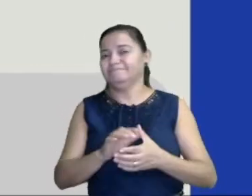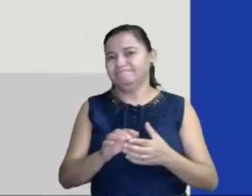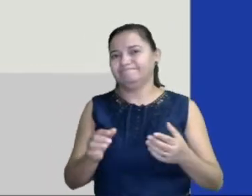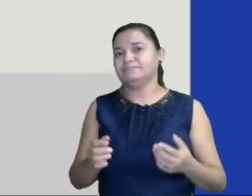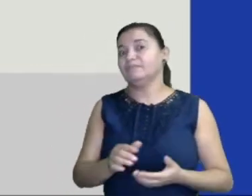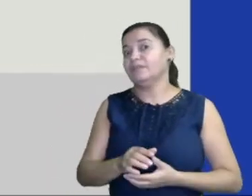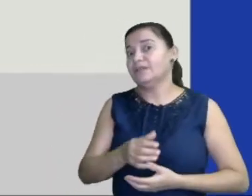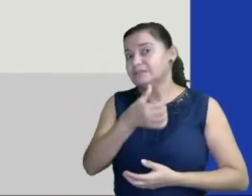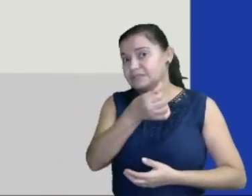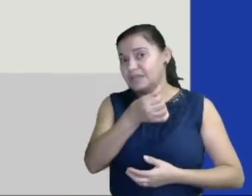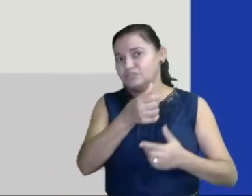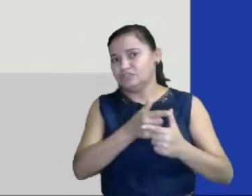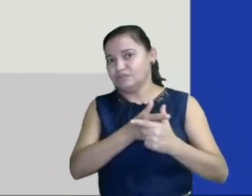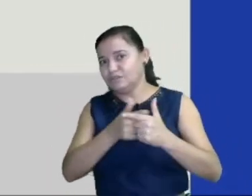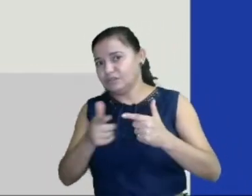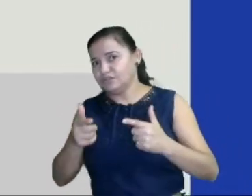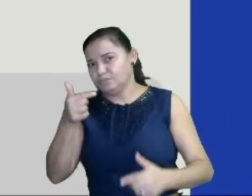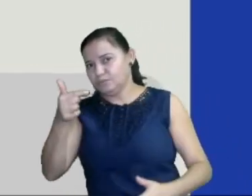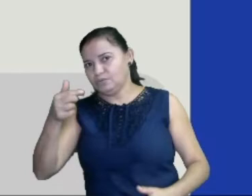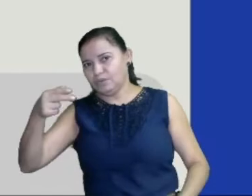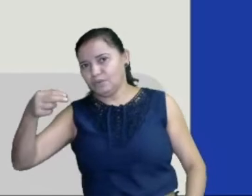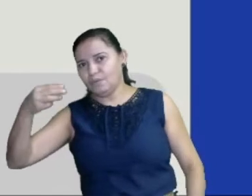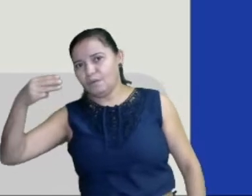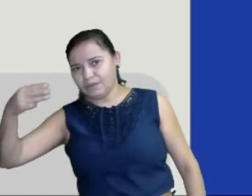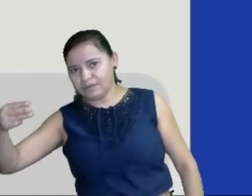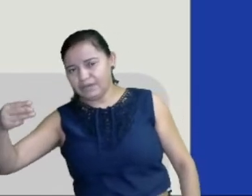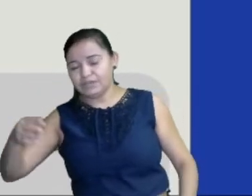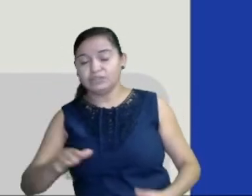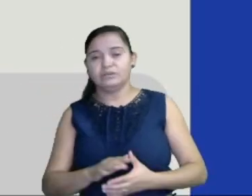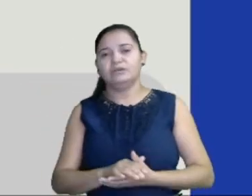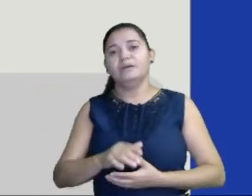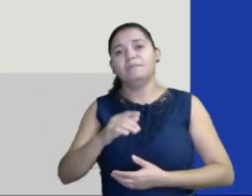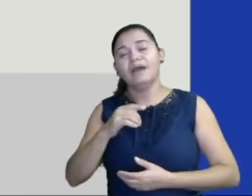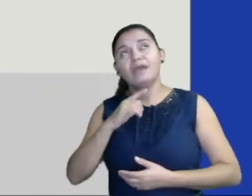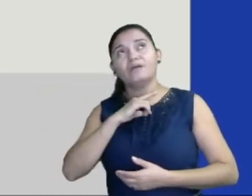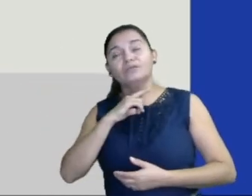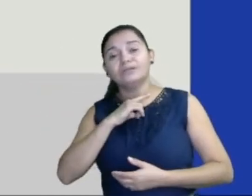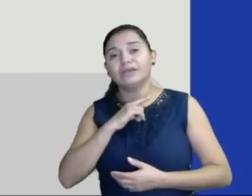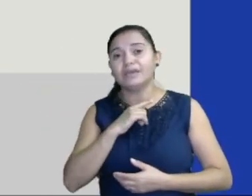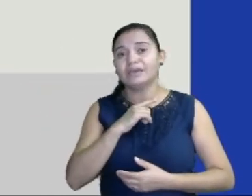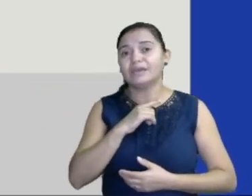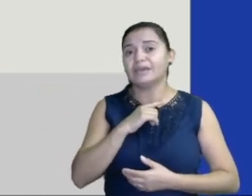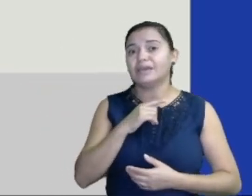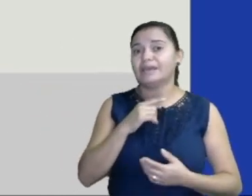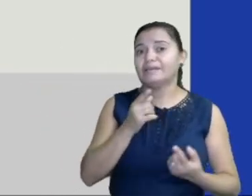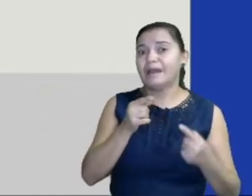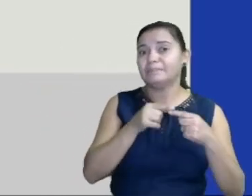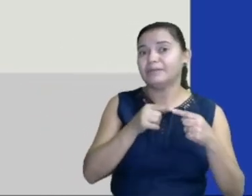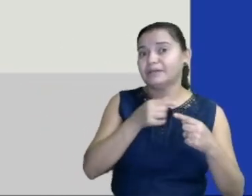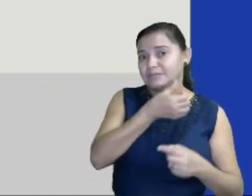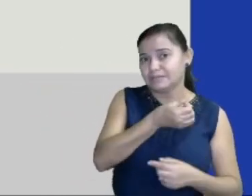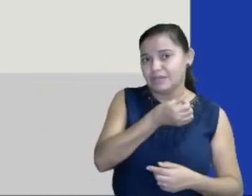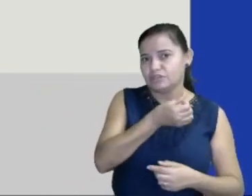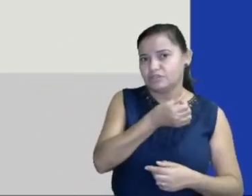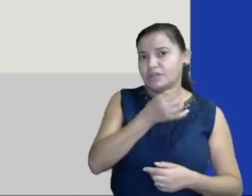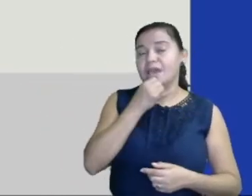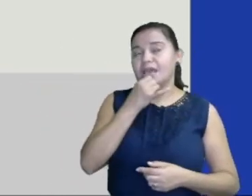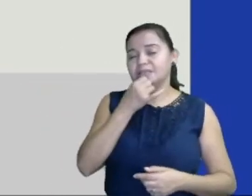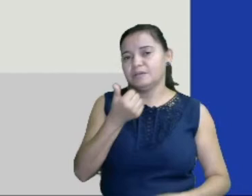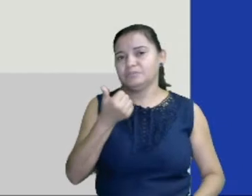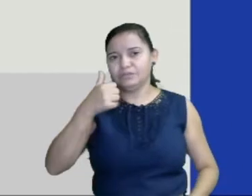2 = 3 + se tiver em relação aos seis tá o múltiplo aí relacionado ao